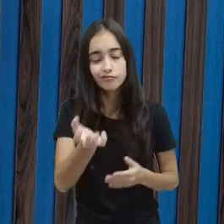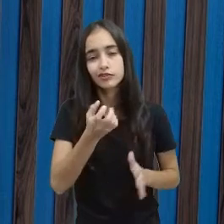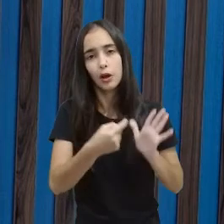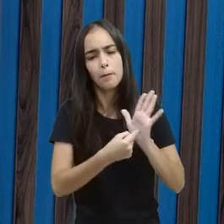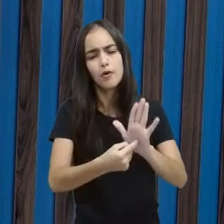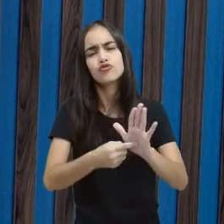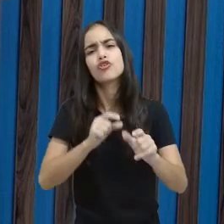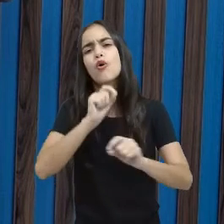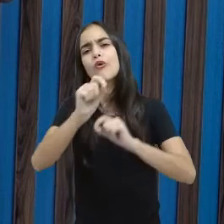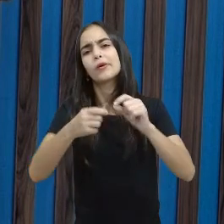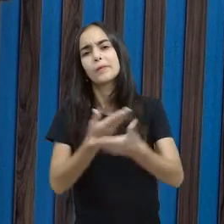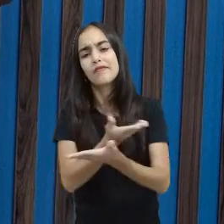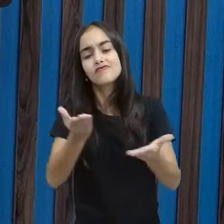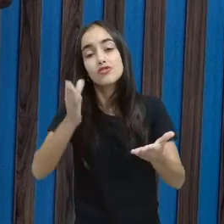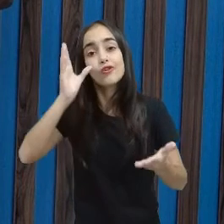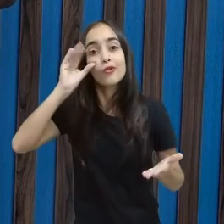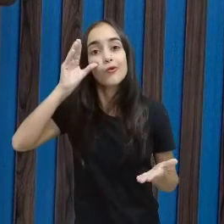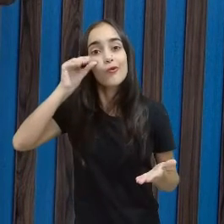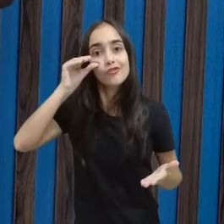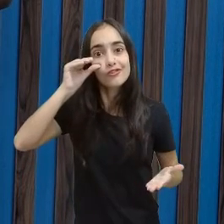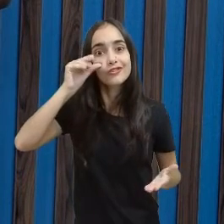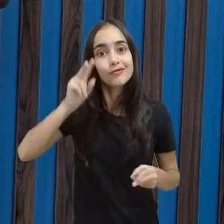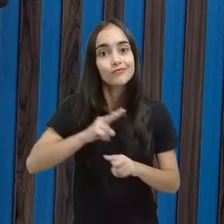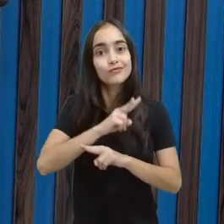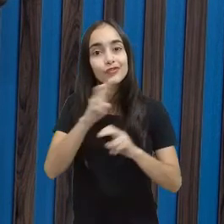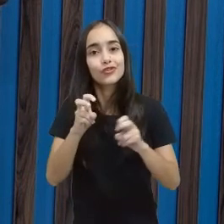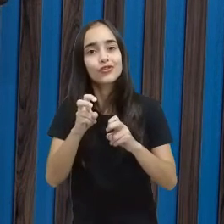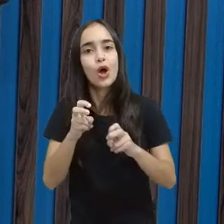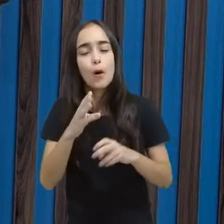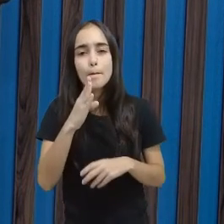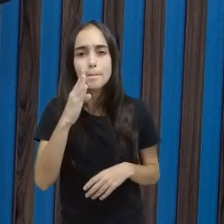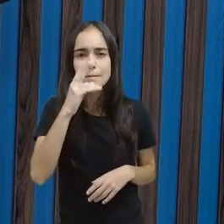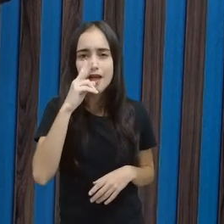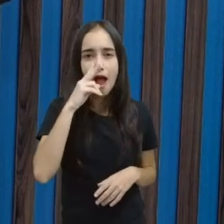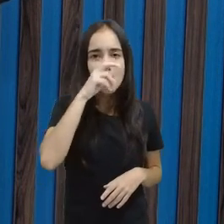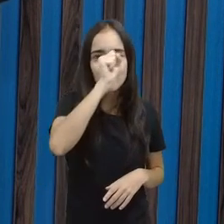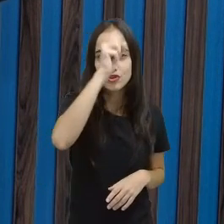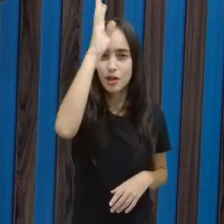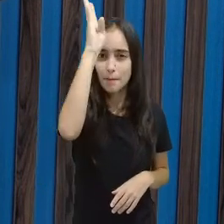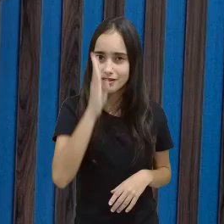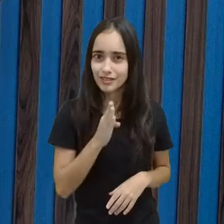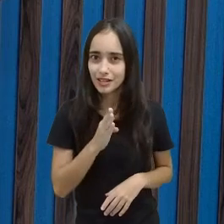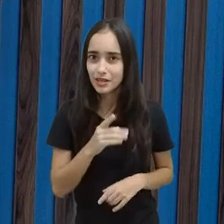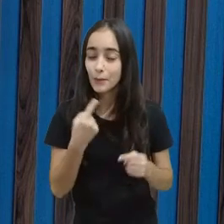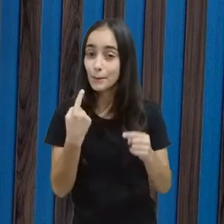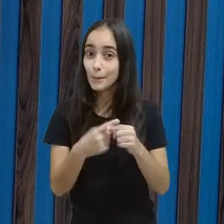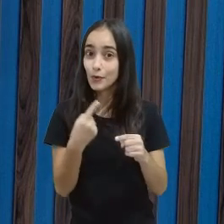aula, uma curiosidade referente, né, à Força Expedicionária Brasileira, certo?